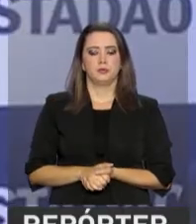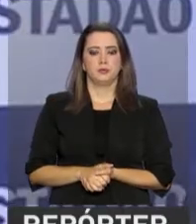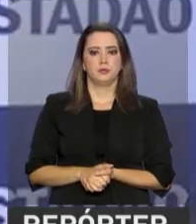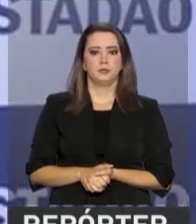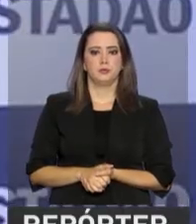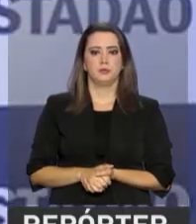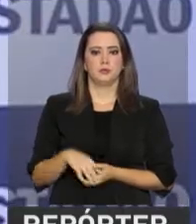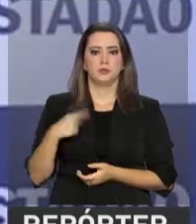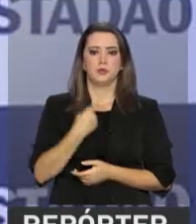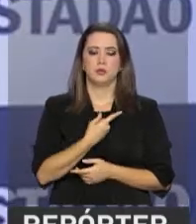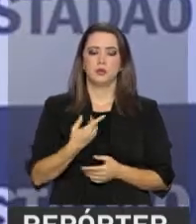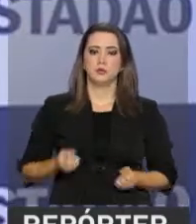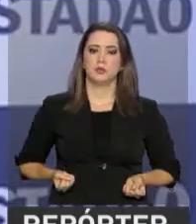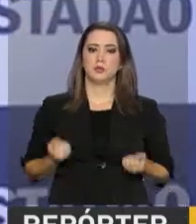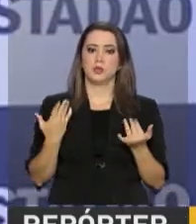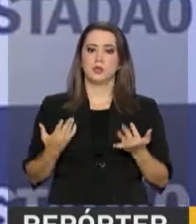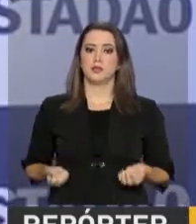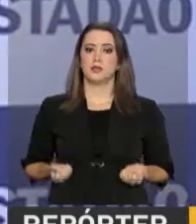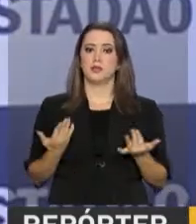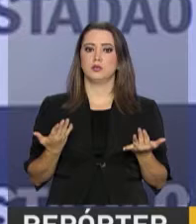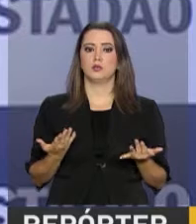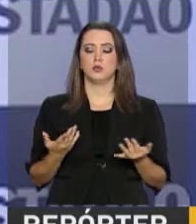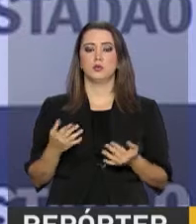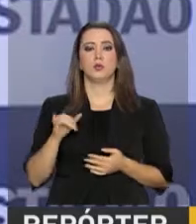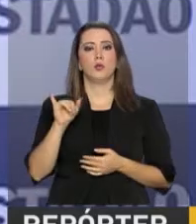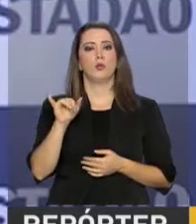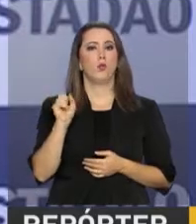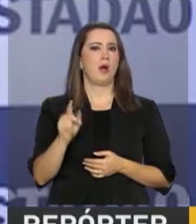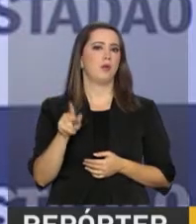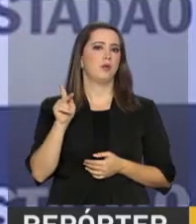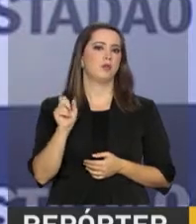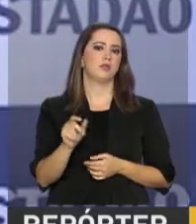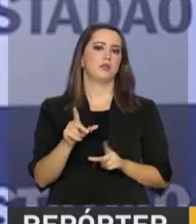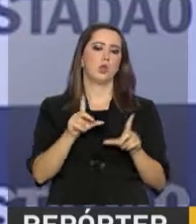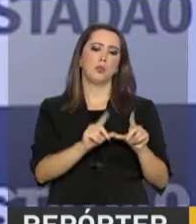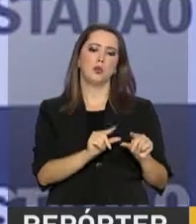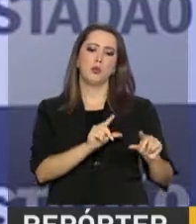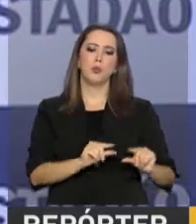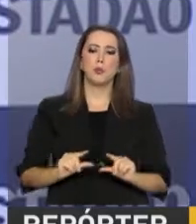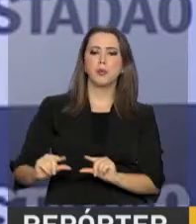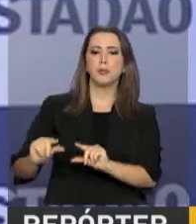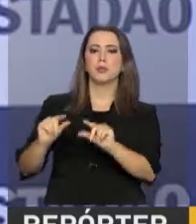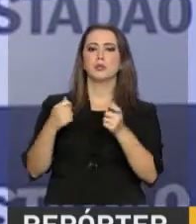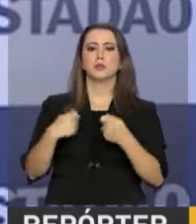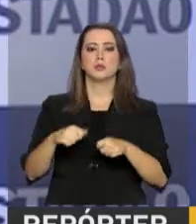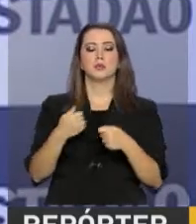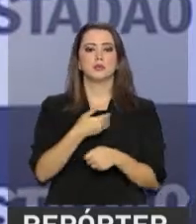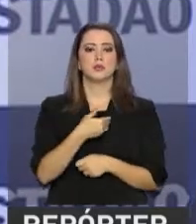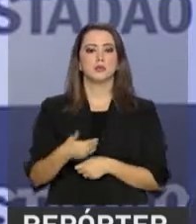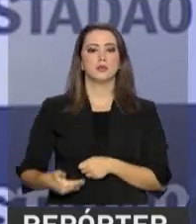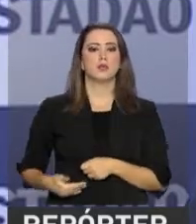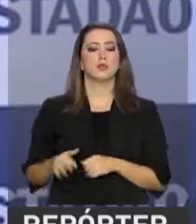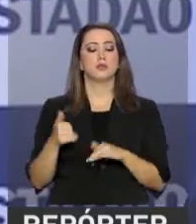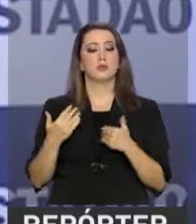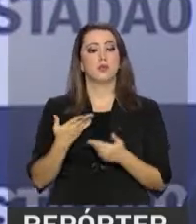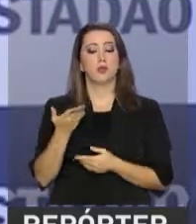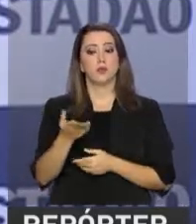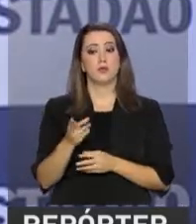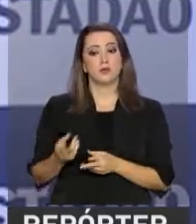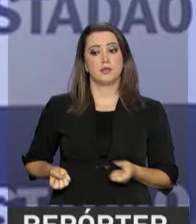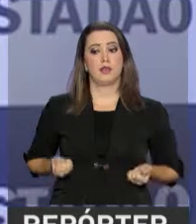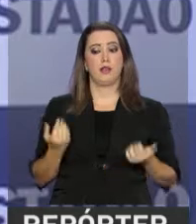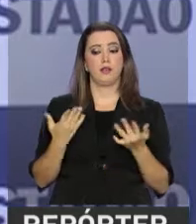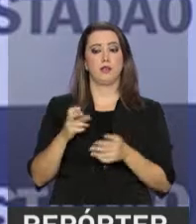estamos gastando demais com previdência e menos com as outras áreas que dependem do - então quando você gasta